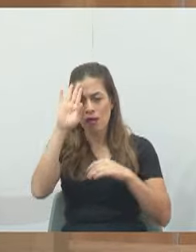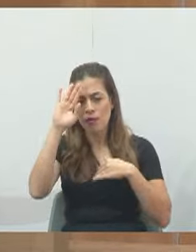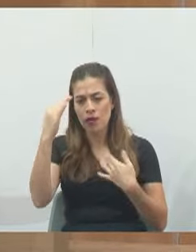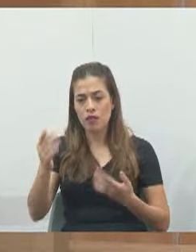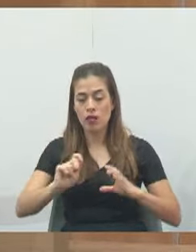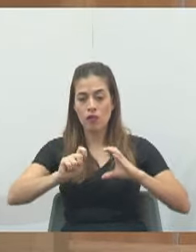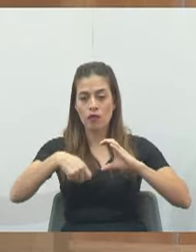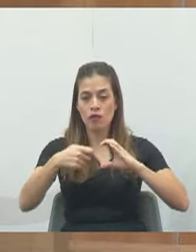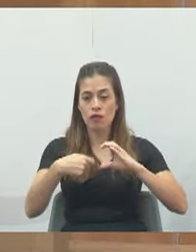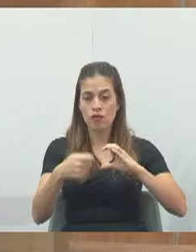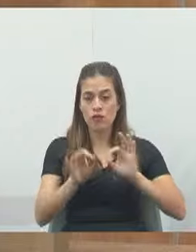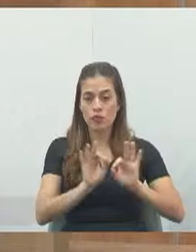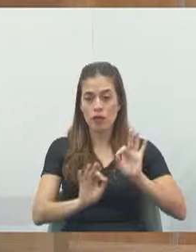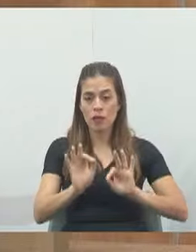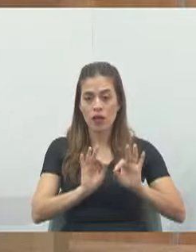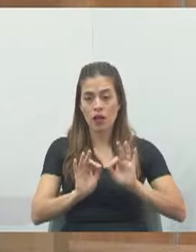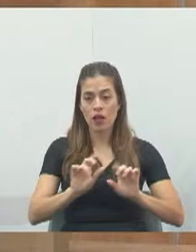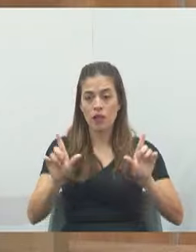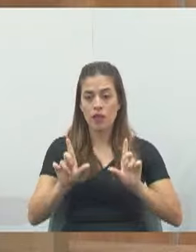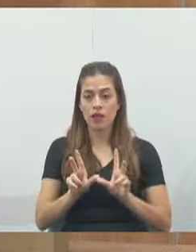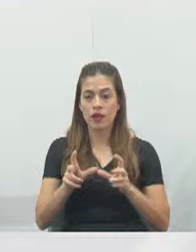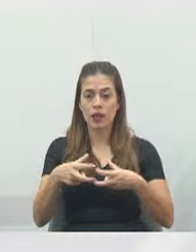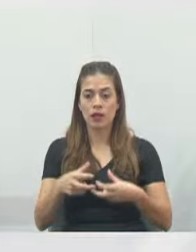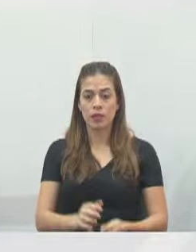vídeo produzido pela TV Câmara Jacareí.